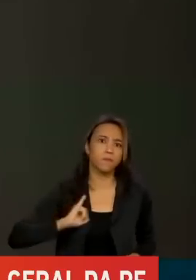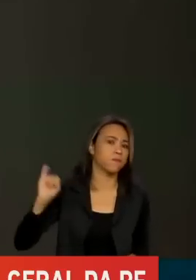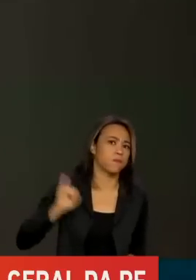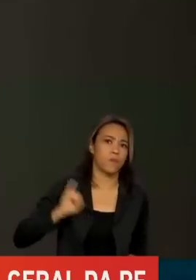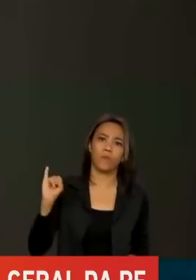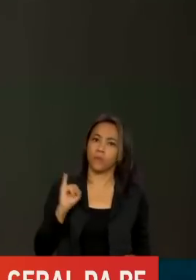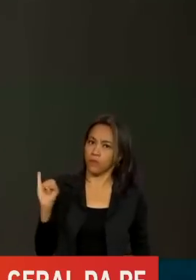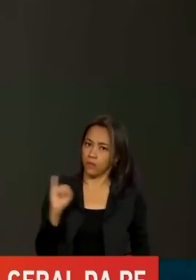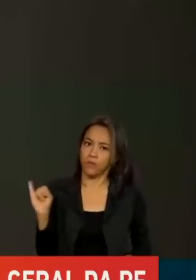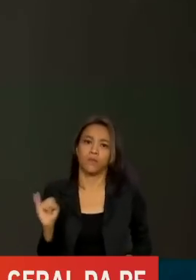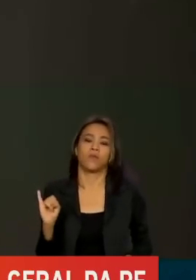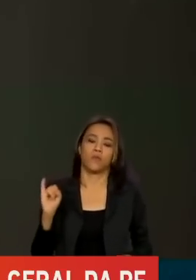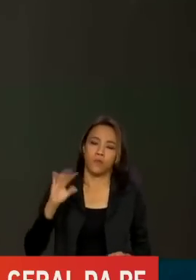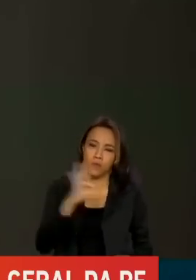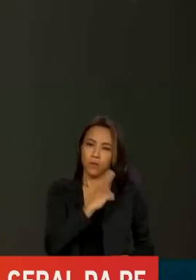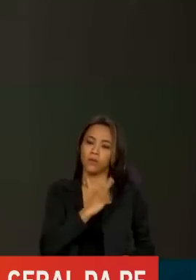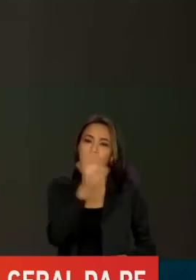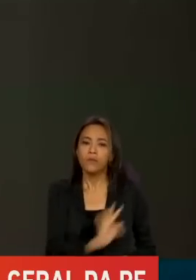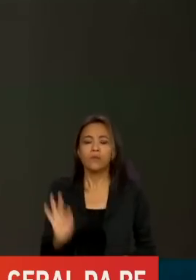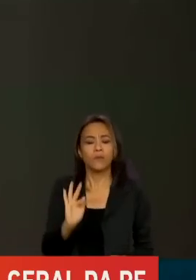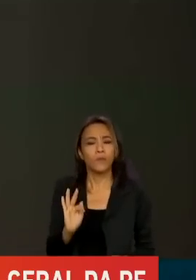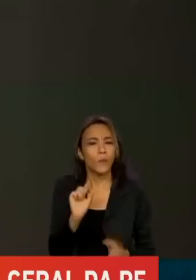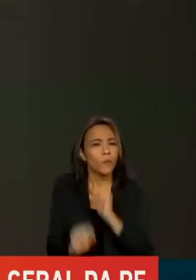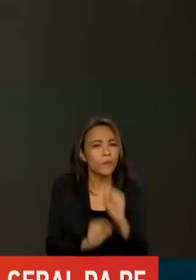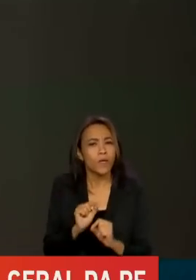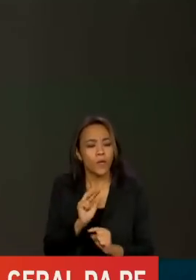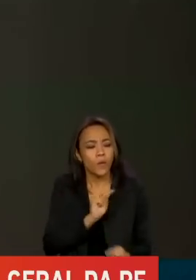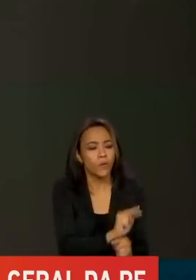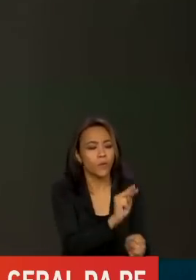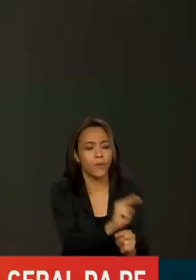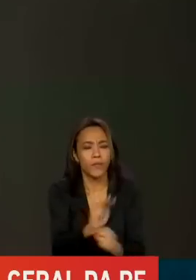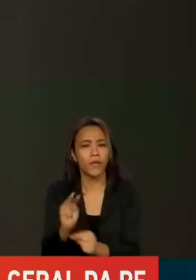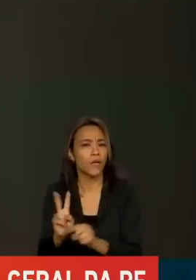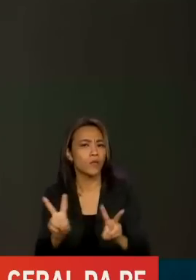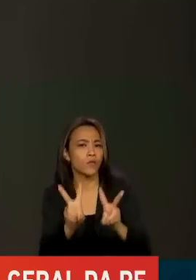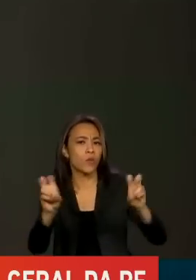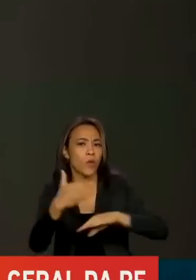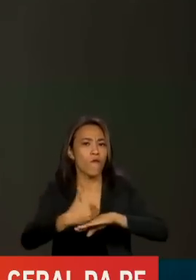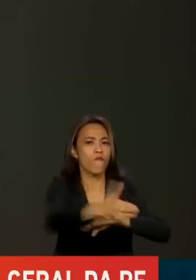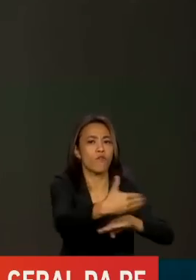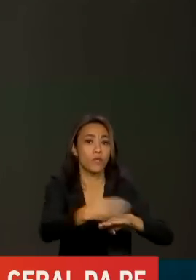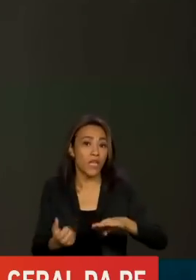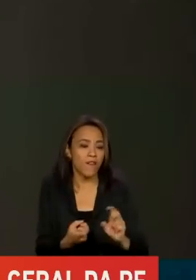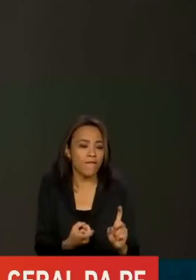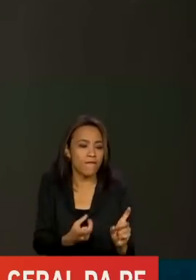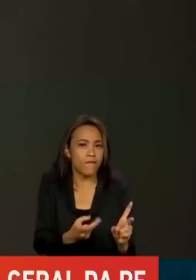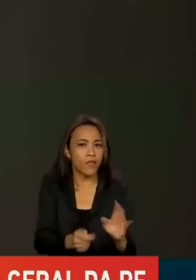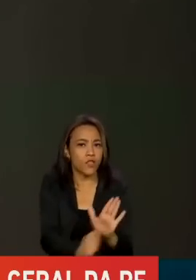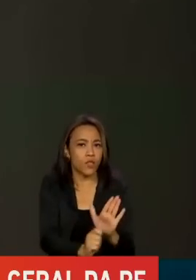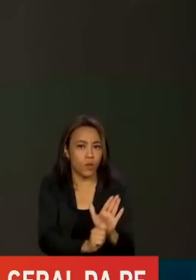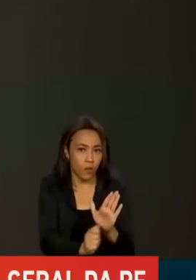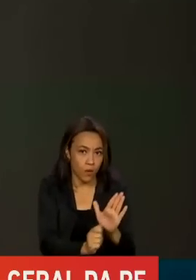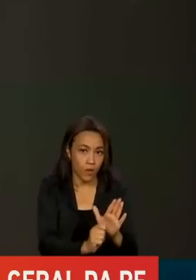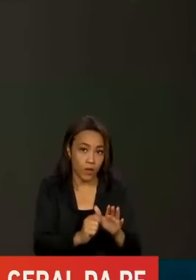Polícia Federal na tarefa de cuidar das nossas fronteiras a questão do tráfico internacional de drogas